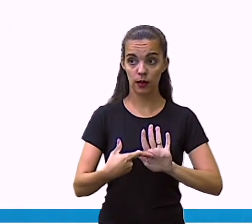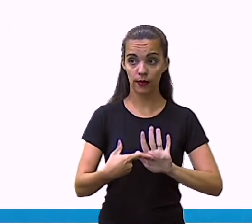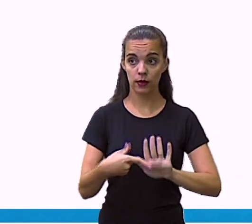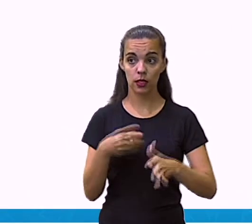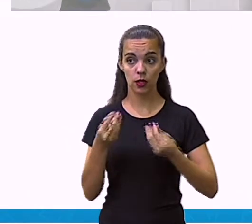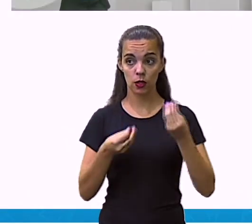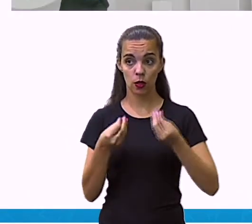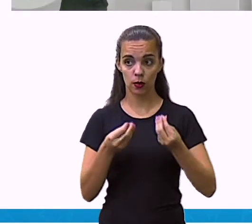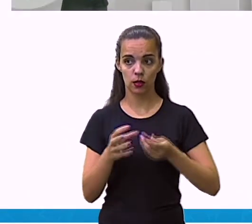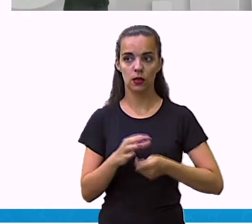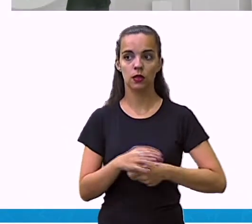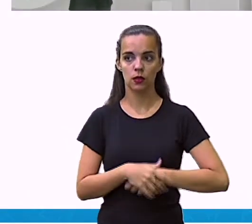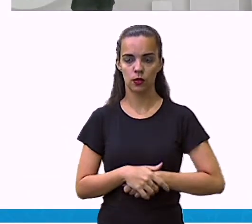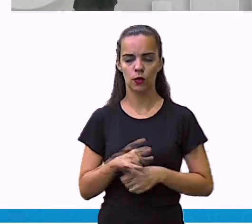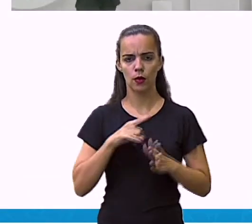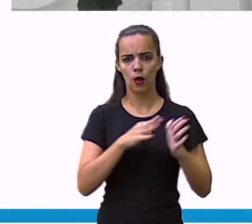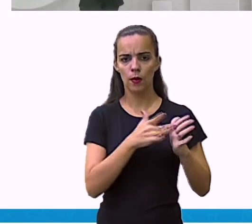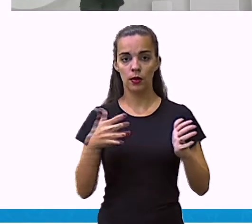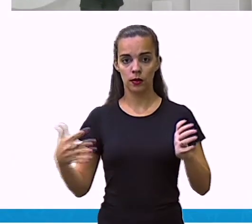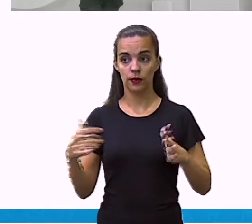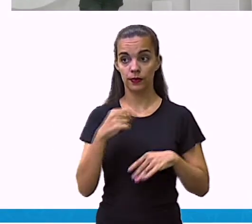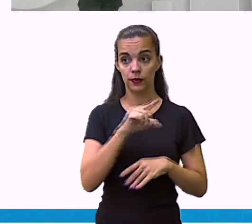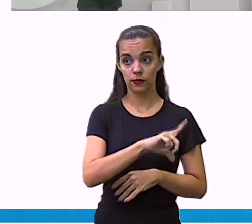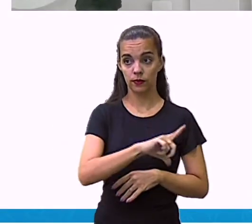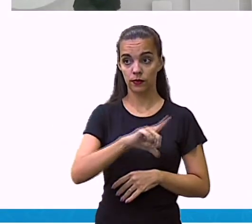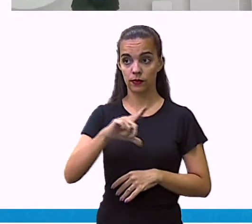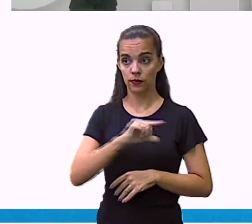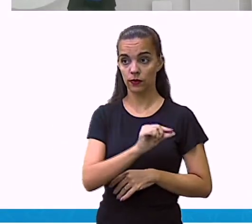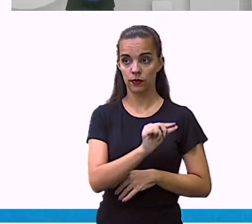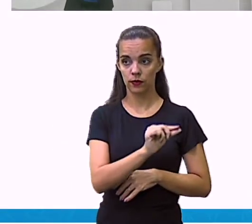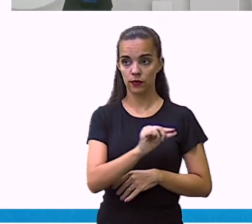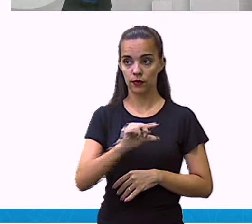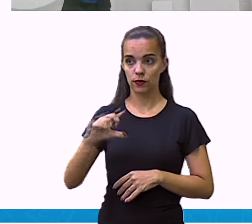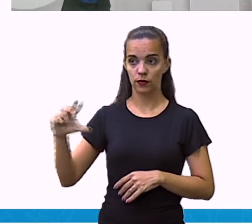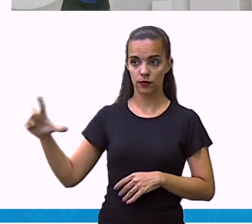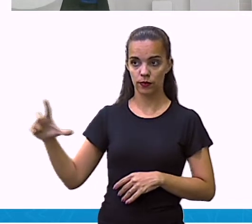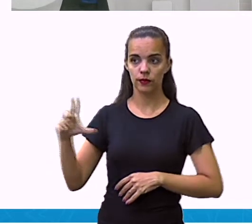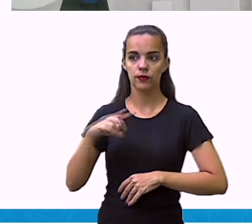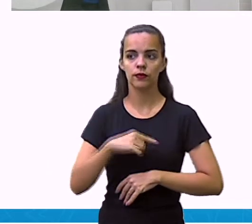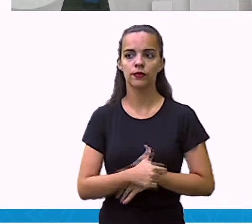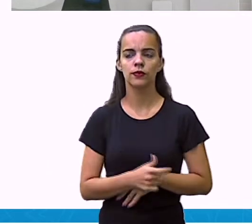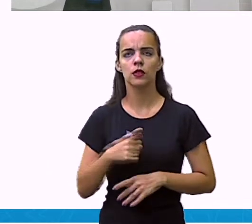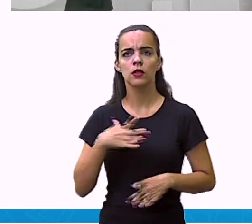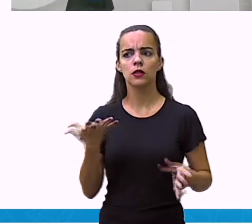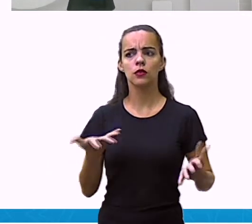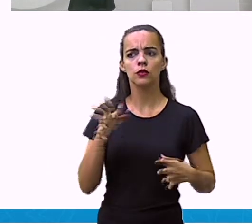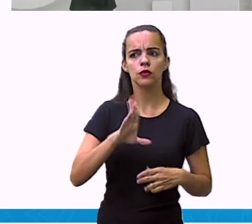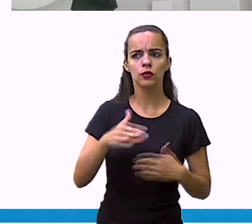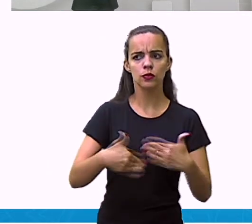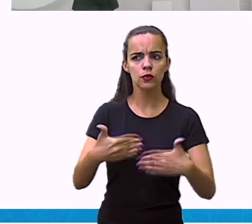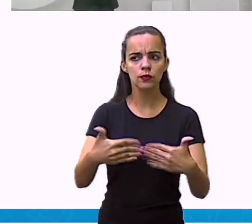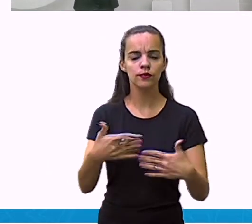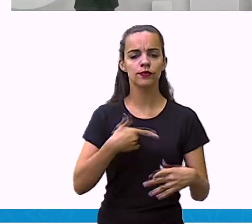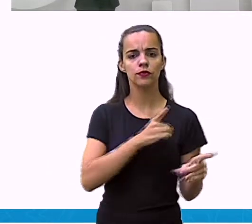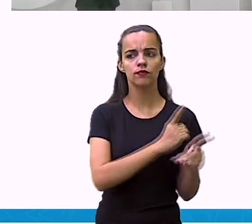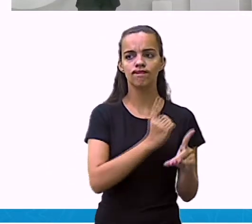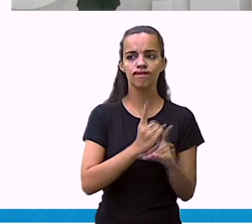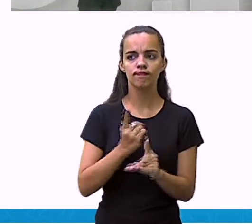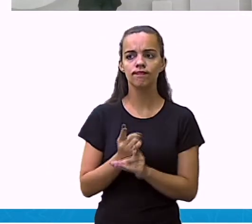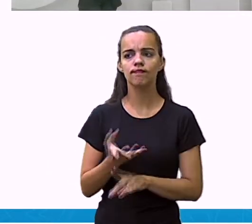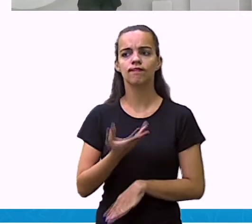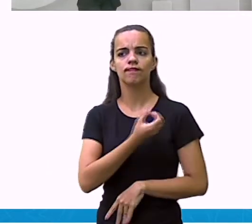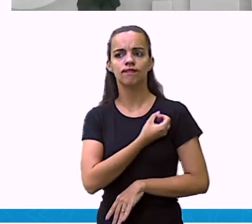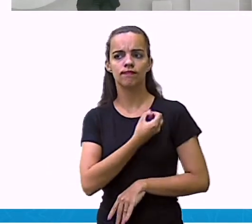enfrentar essas filas em ordem crescente. Porém, no nosso dia a dia, nós encontramos esses números e